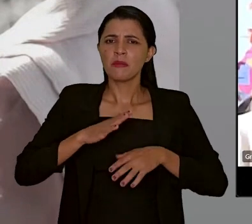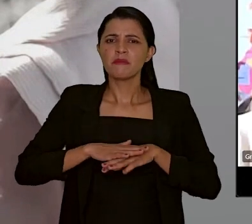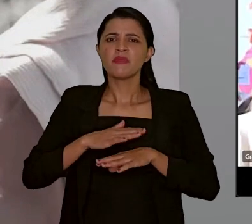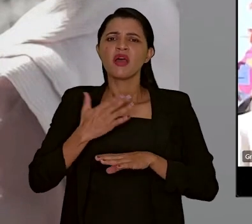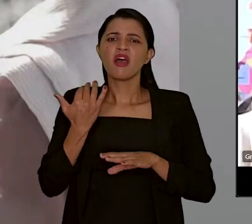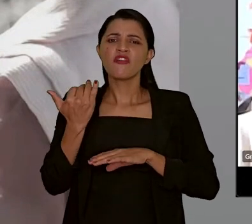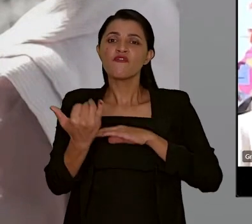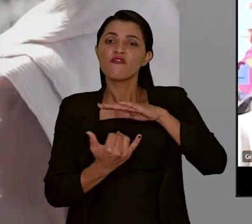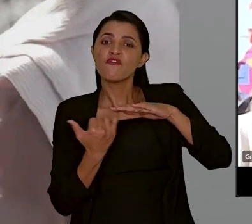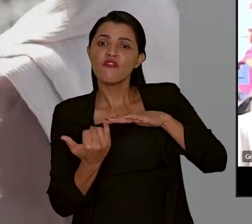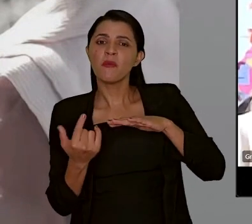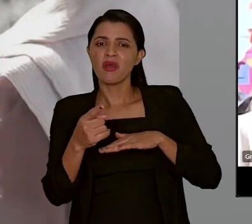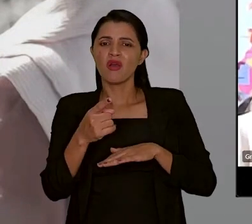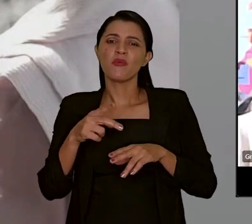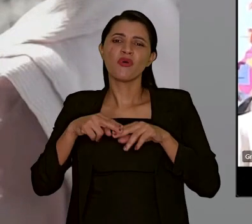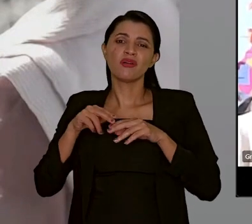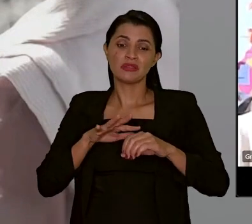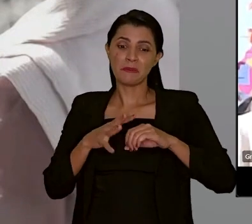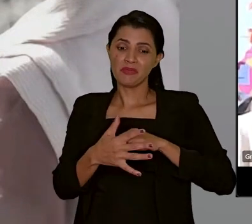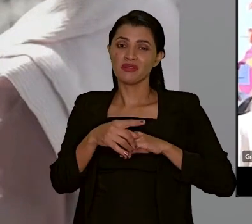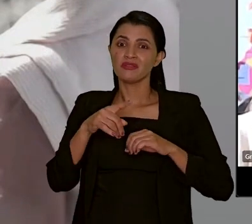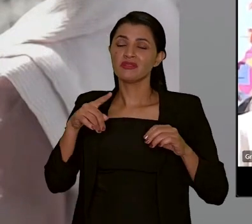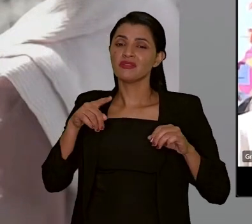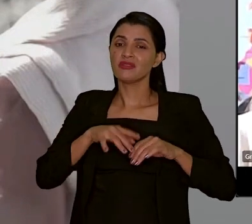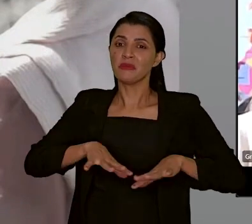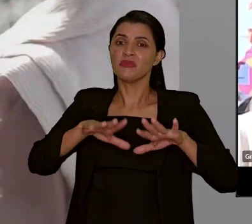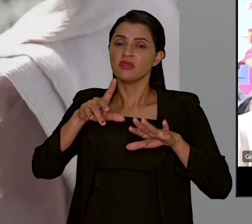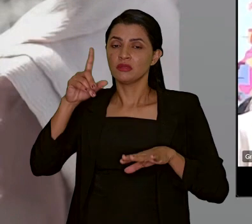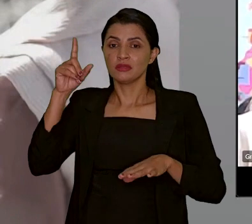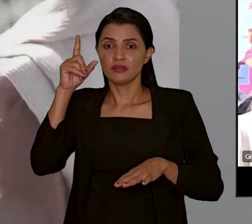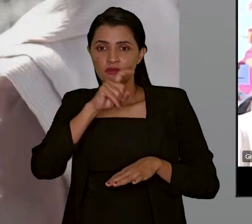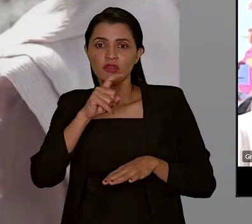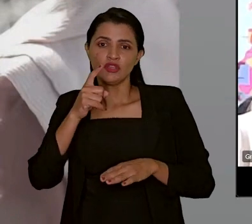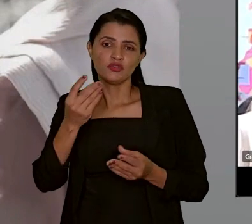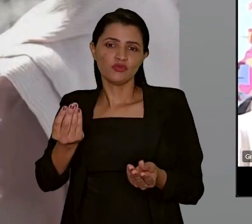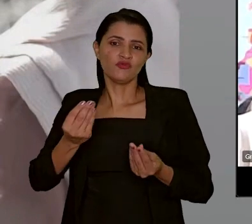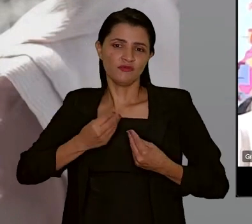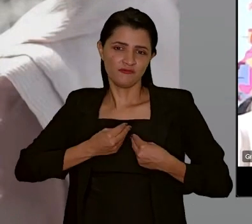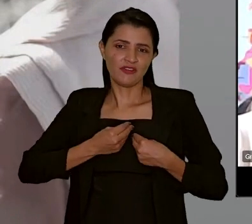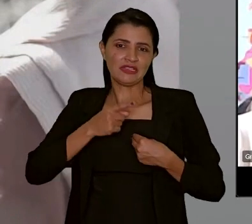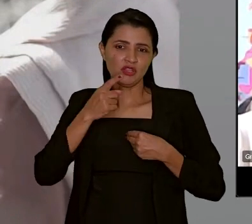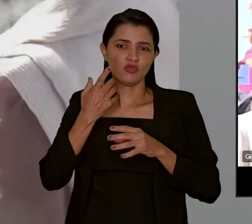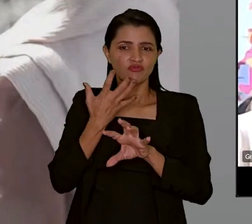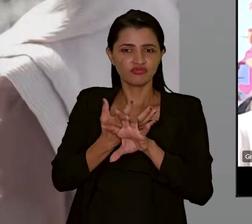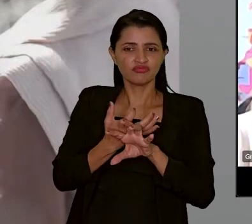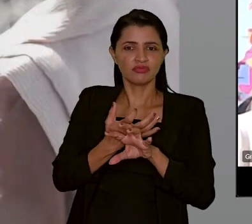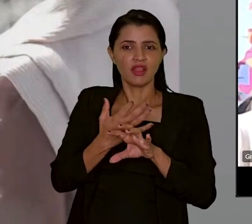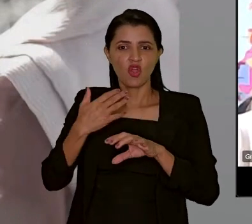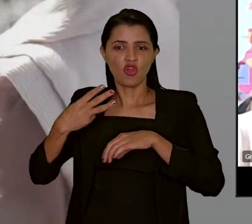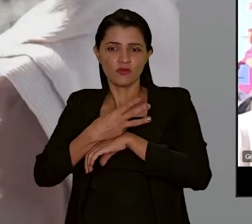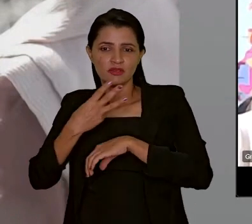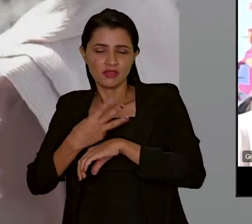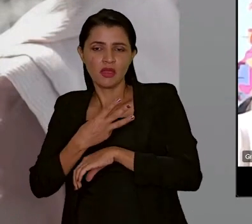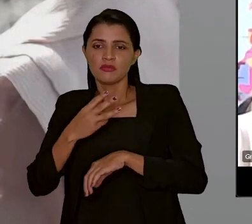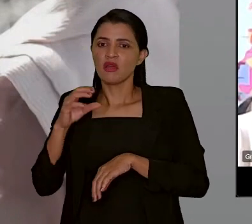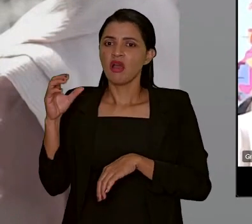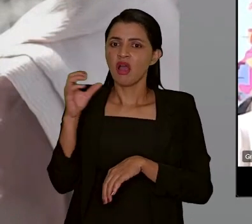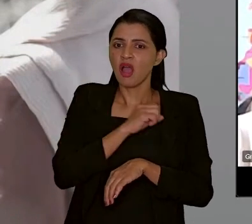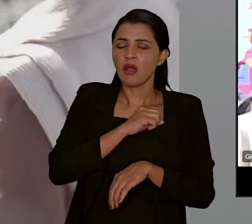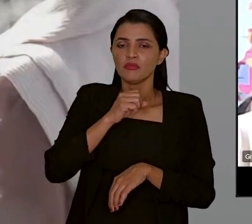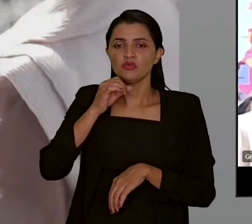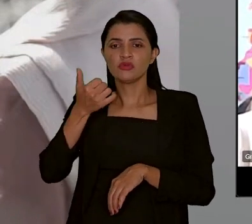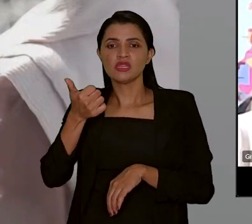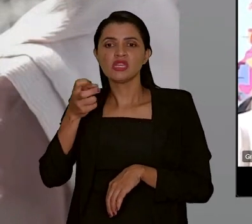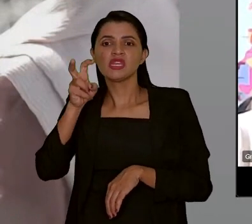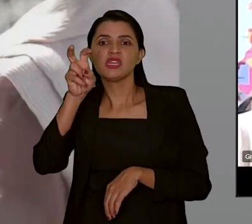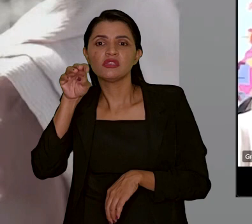em razão da pandemia, isso, de certa forma, nos facilitou e vai, assim, 15 minutos resolver um problema que demoraria